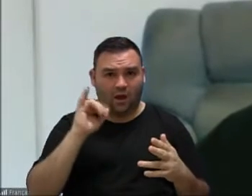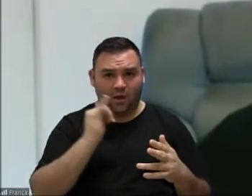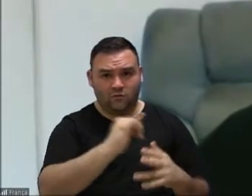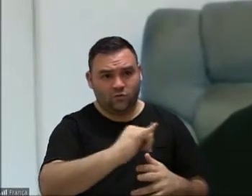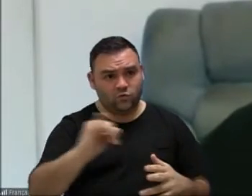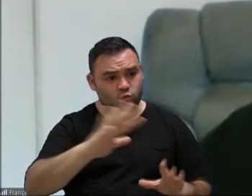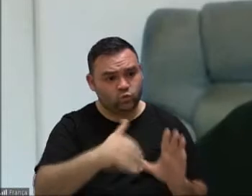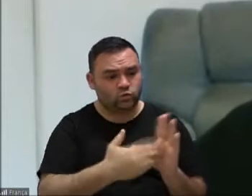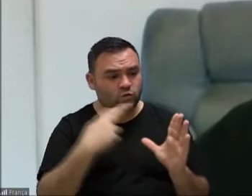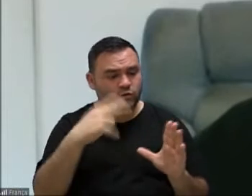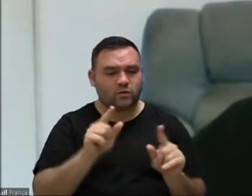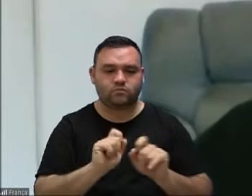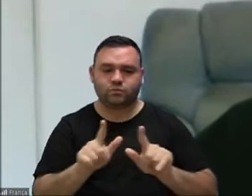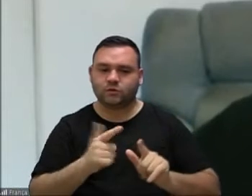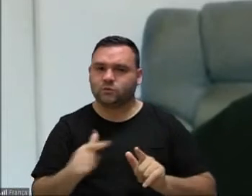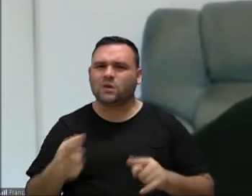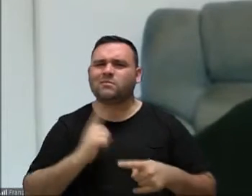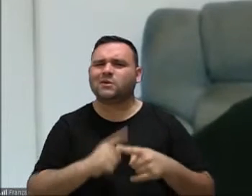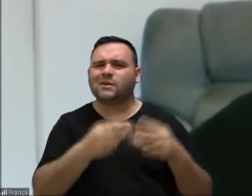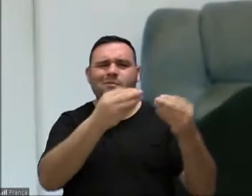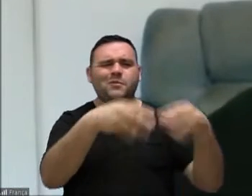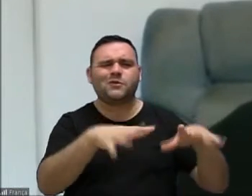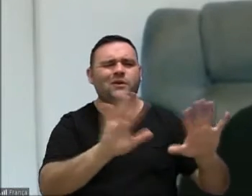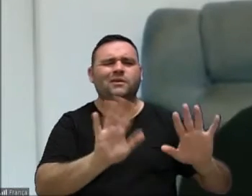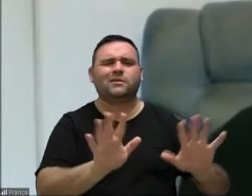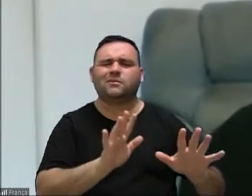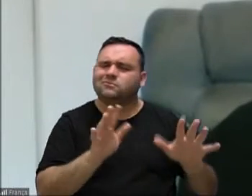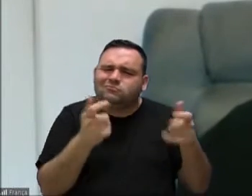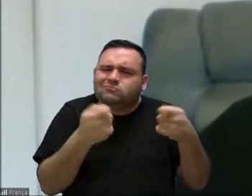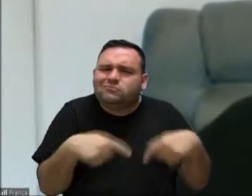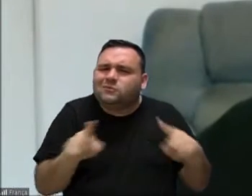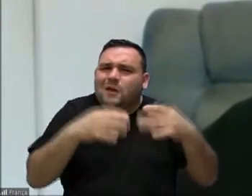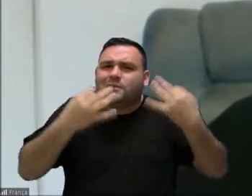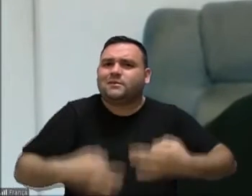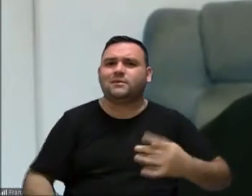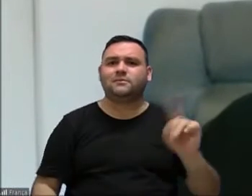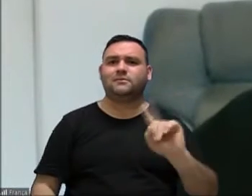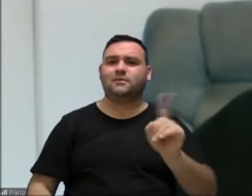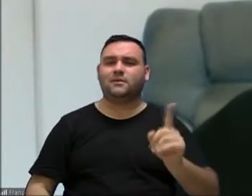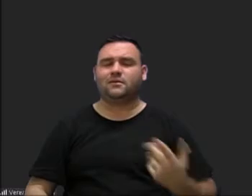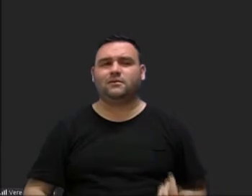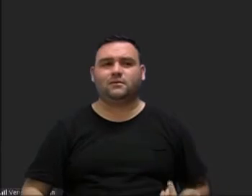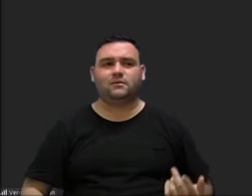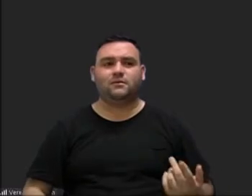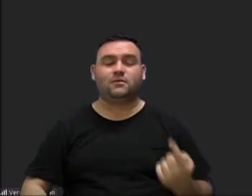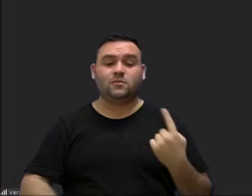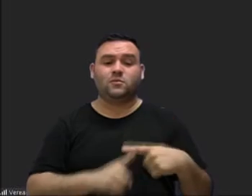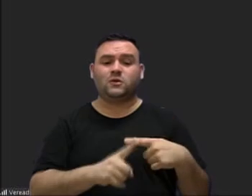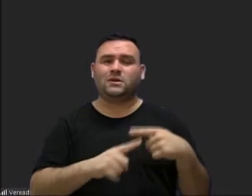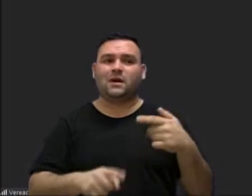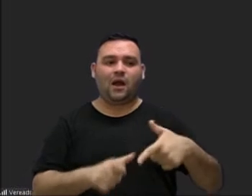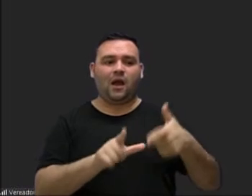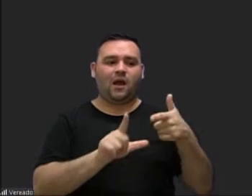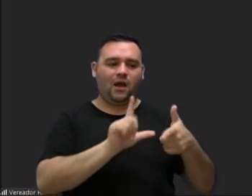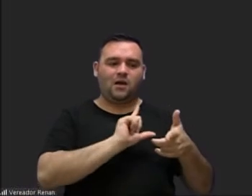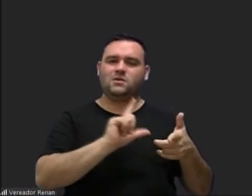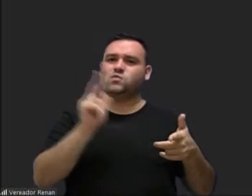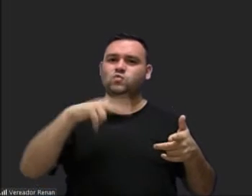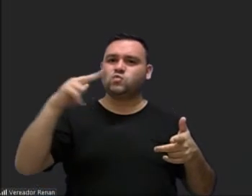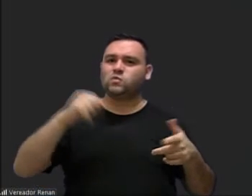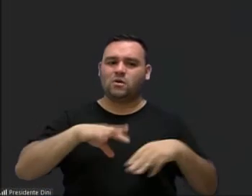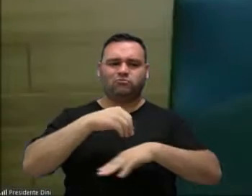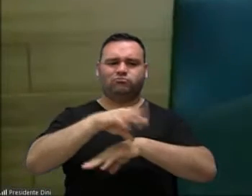os vereadores que não estão na tela para que entrem não vamos prejudicar os colegas por conta disso não é justo desde porque nunca teve essa orientação